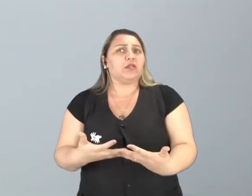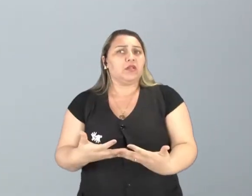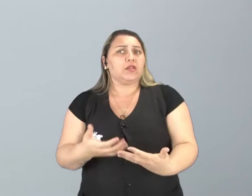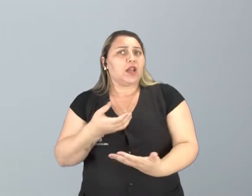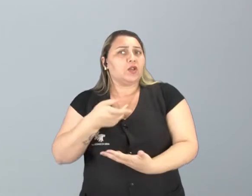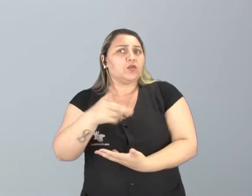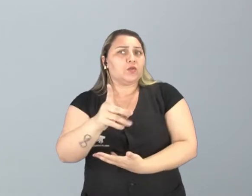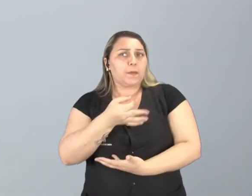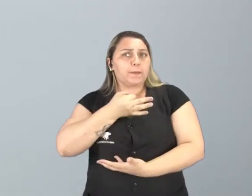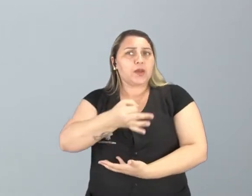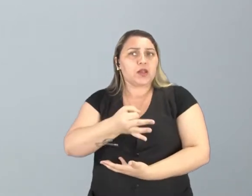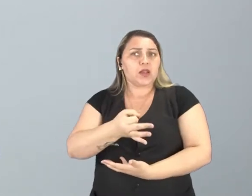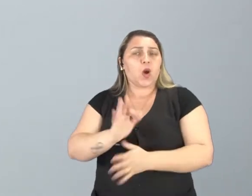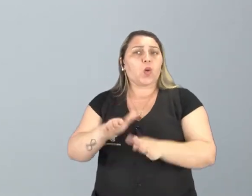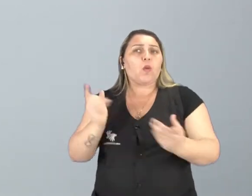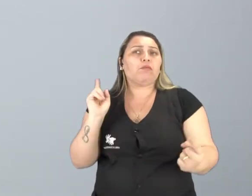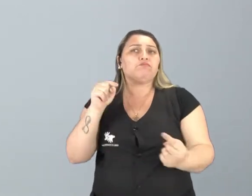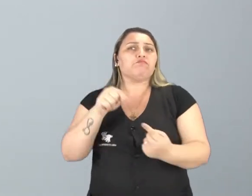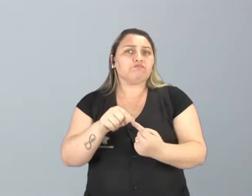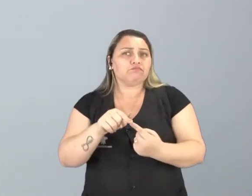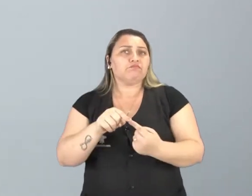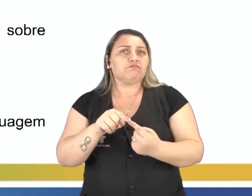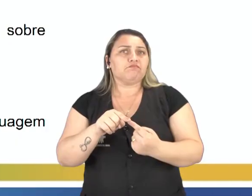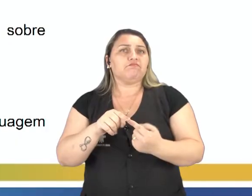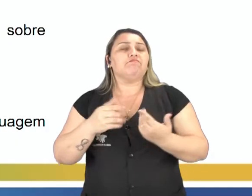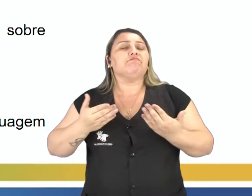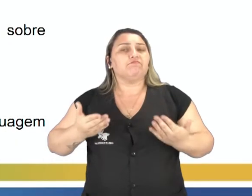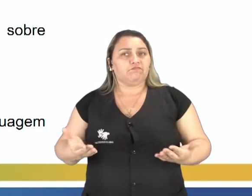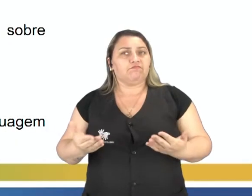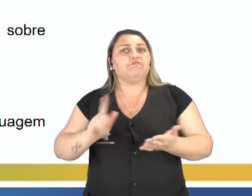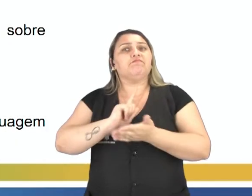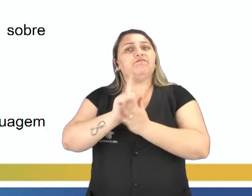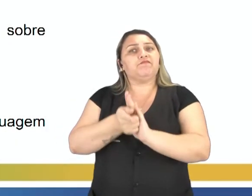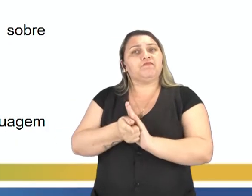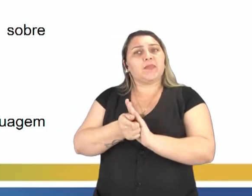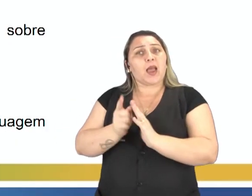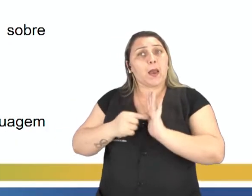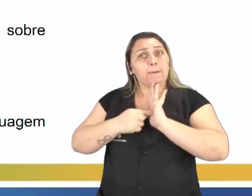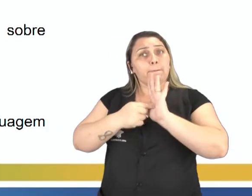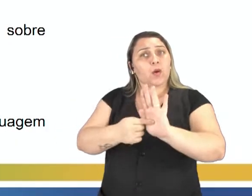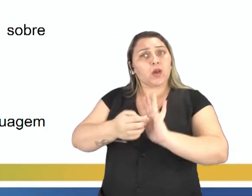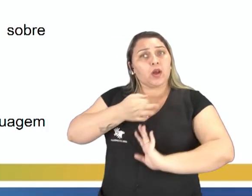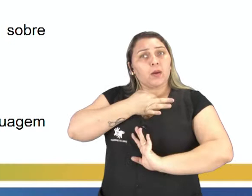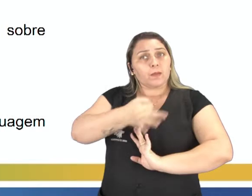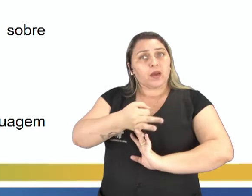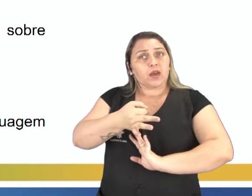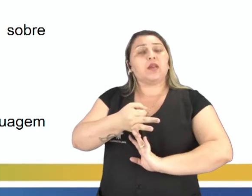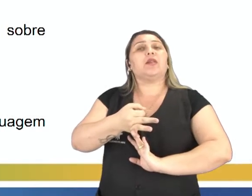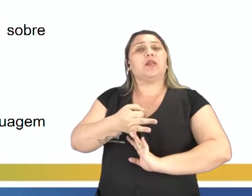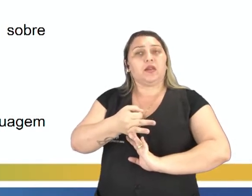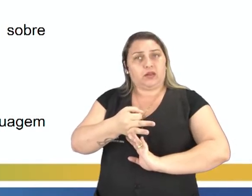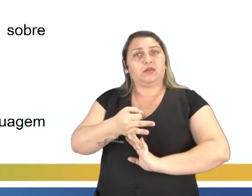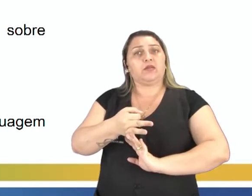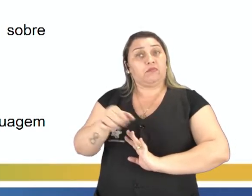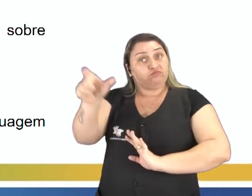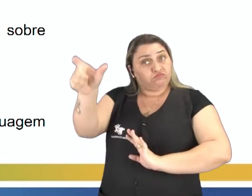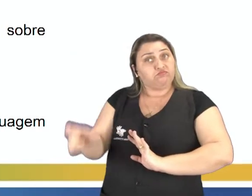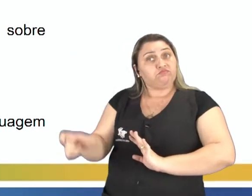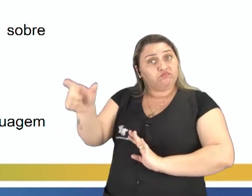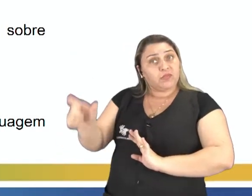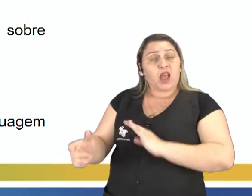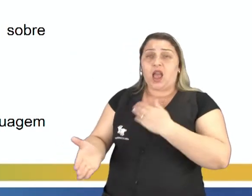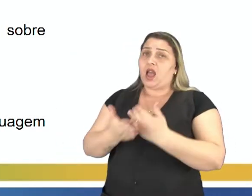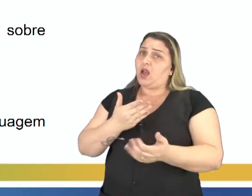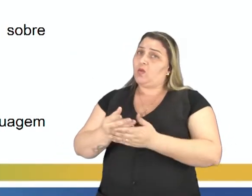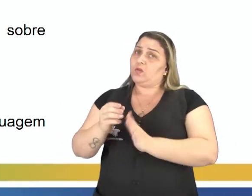está falando, na sua opinião. Qual o objetivo? O objetivo do gênero é apresentar opiniões e defender um ponto de